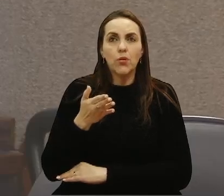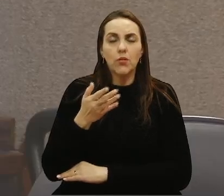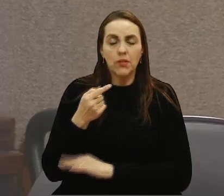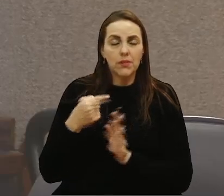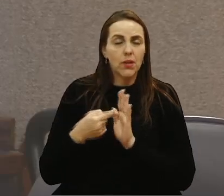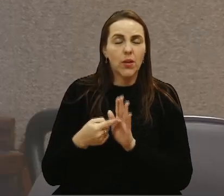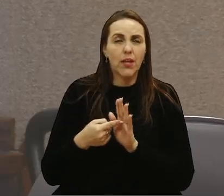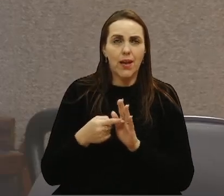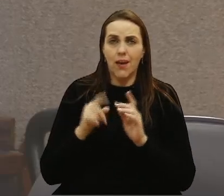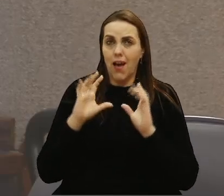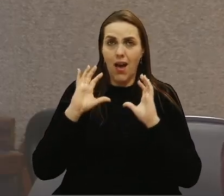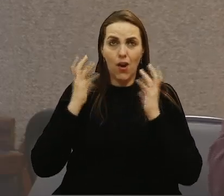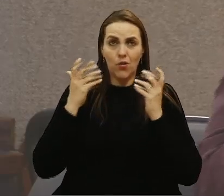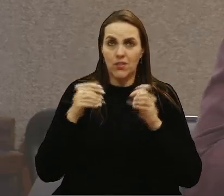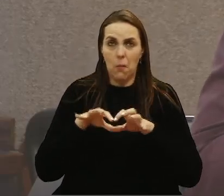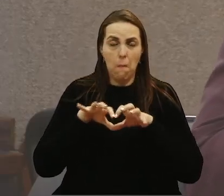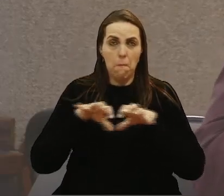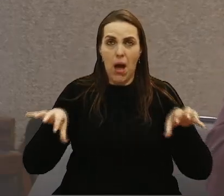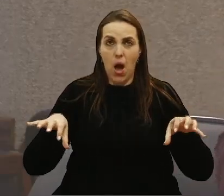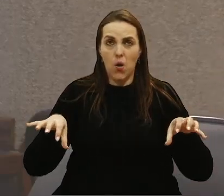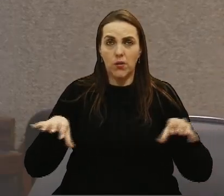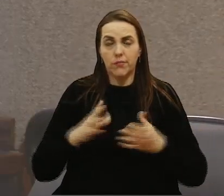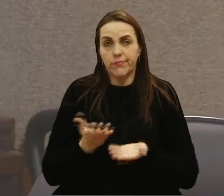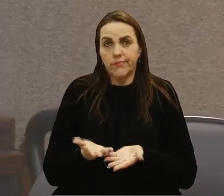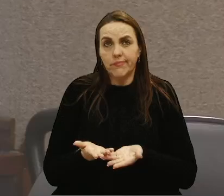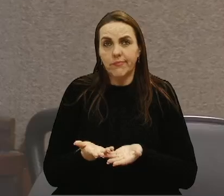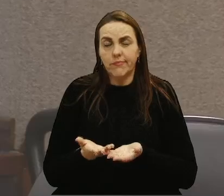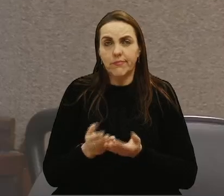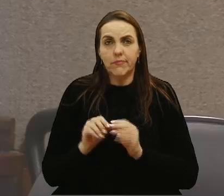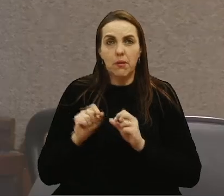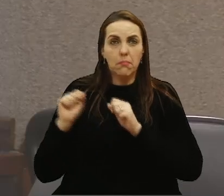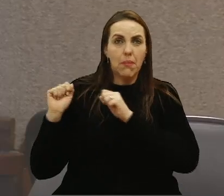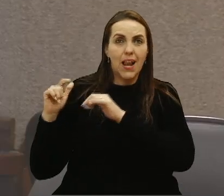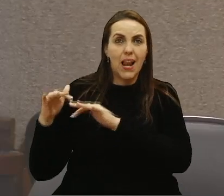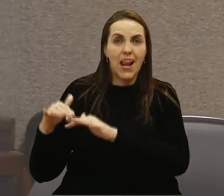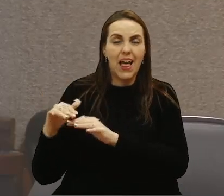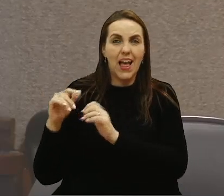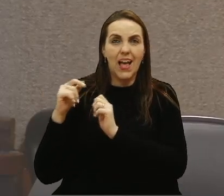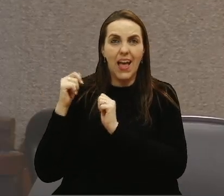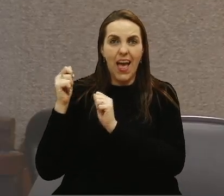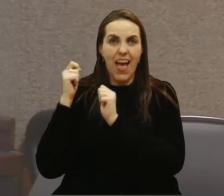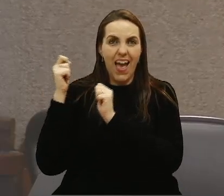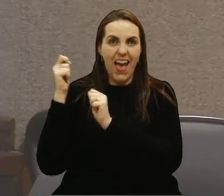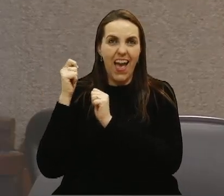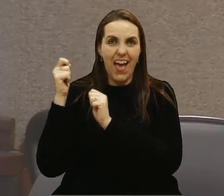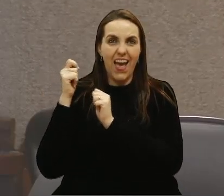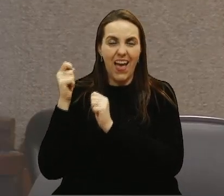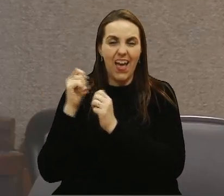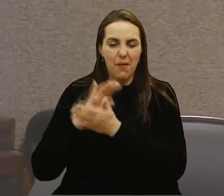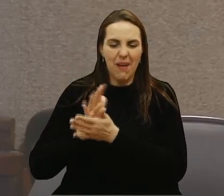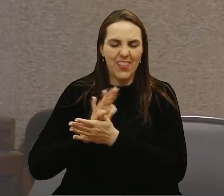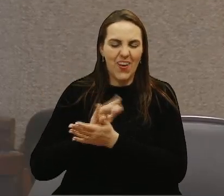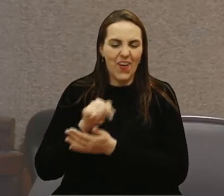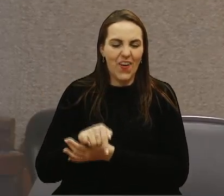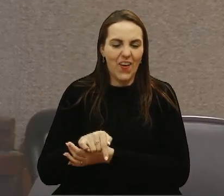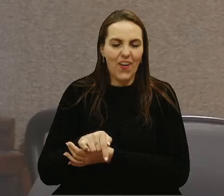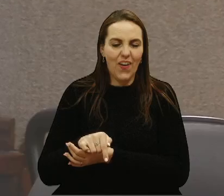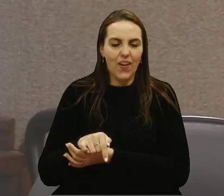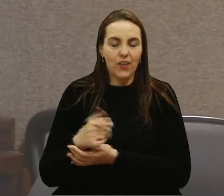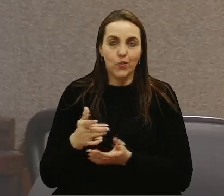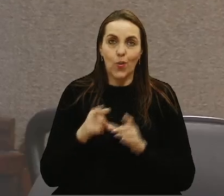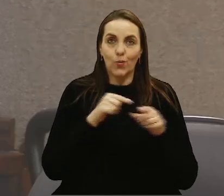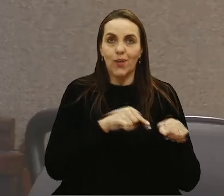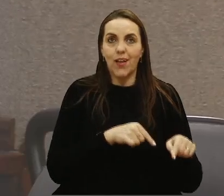dessa barbárie que nós estamos vivendo. De um lado, uma multidão comemorando o assassinato dele,